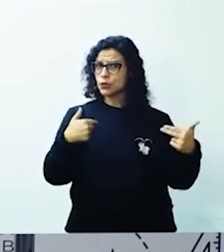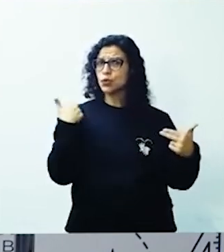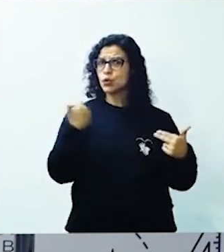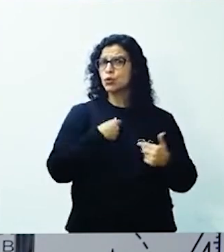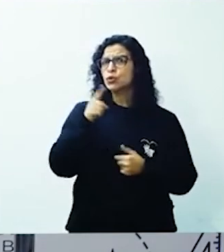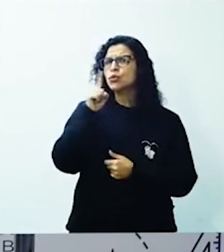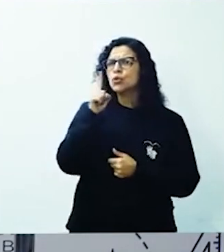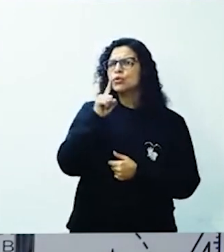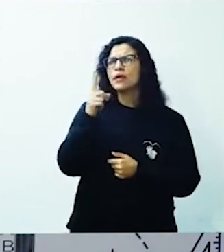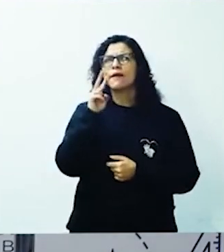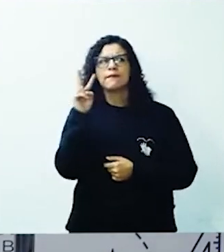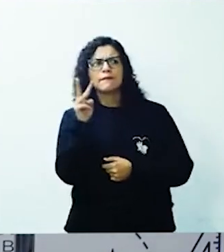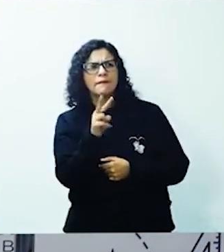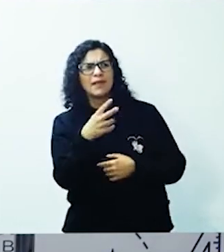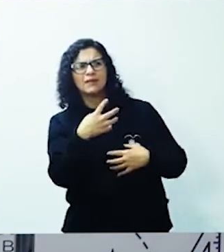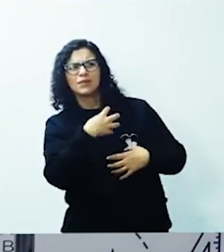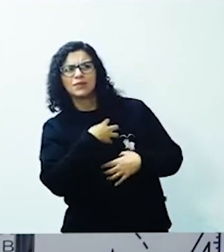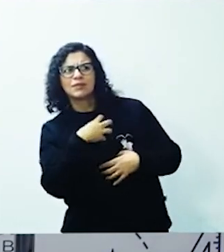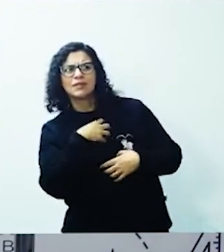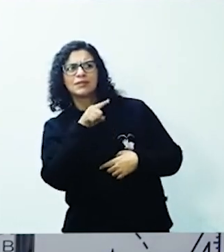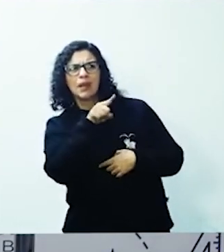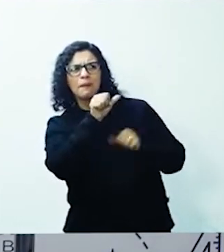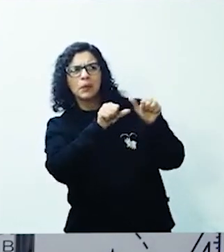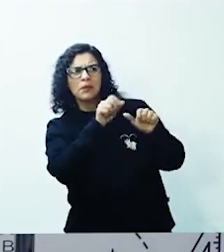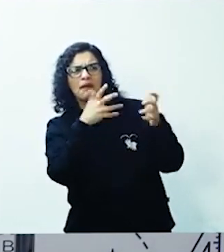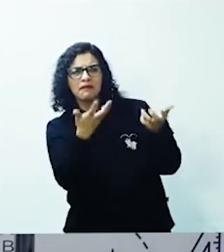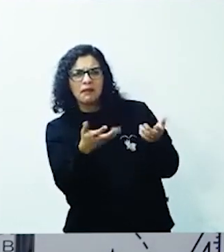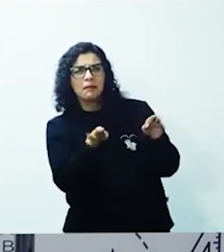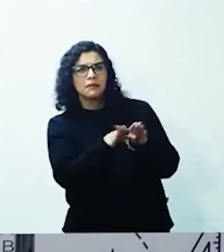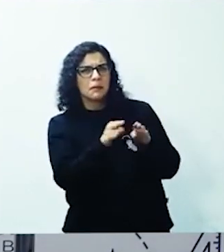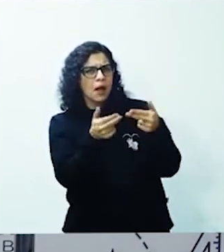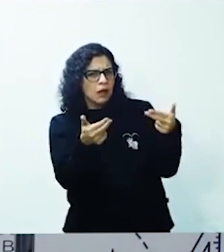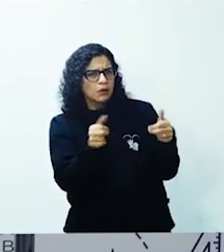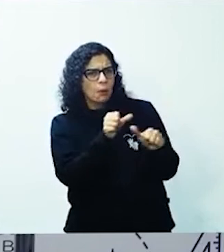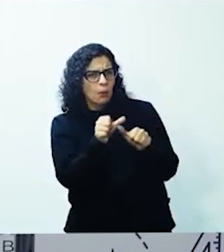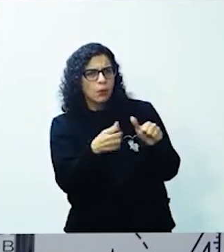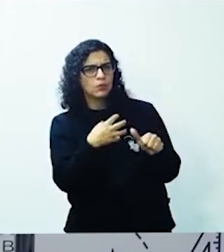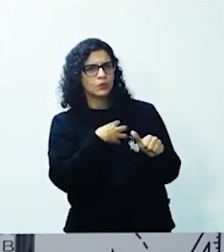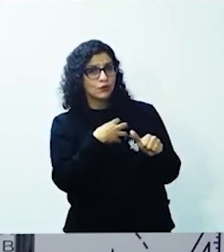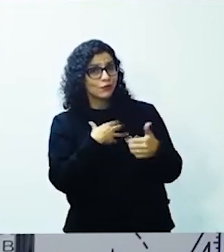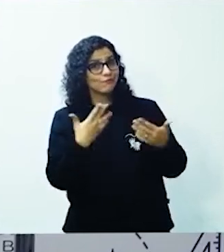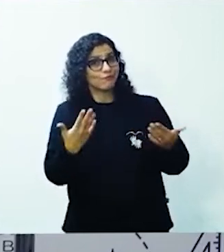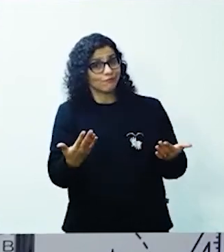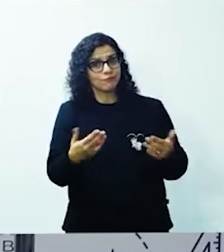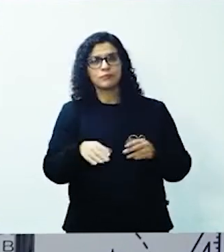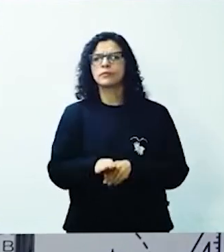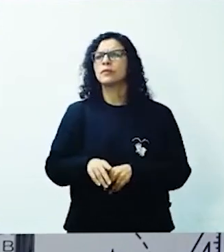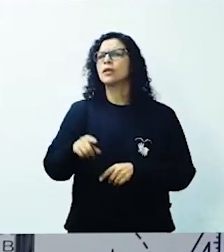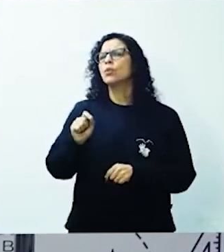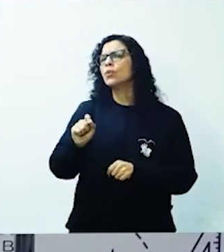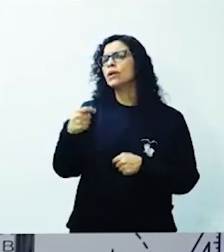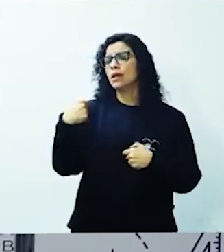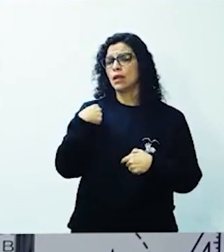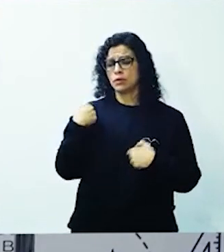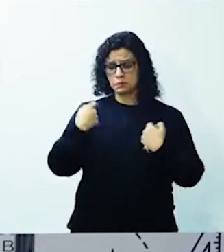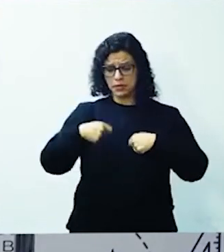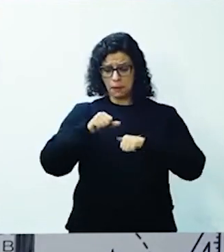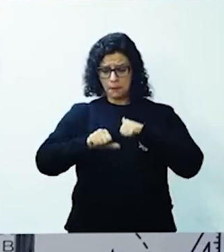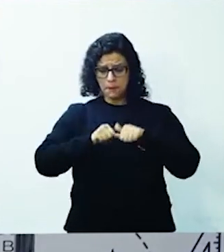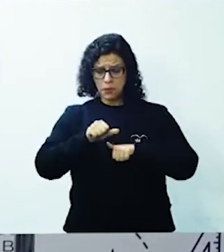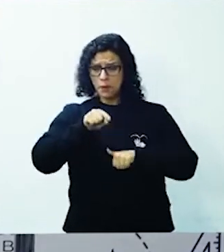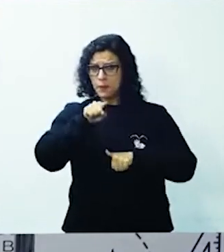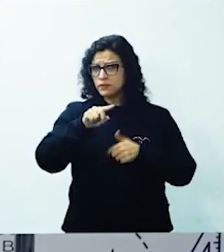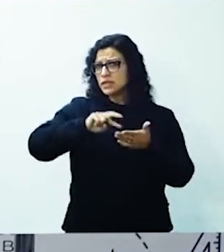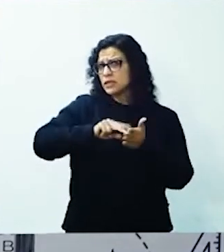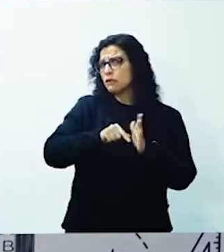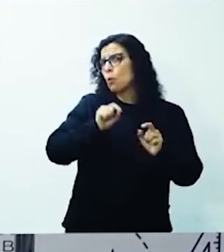gente vê ou a gente sente e a gente gostaria que essas coisas mudassem. Então, o que será que é preciso mudar para você?